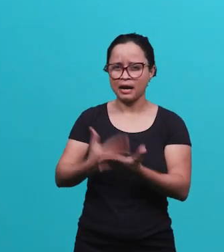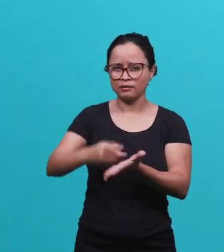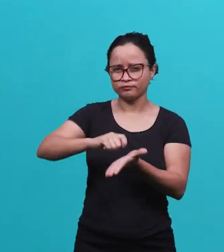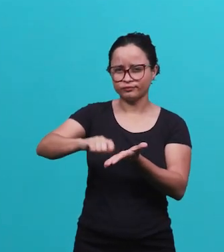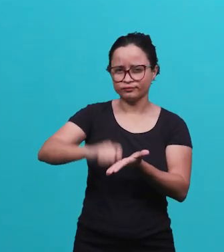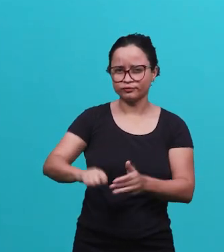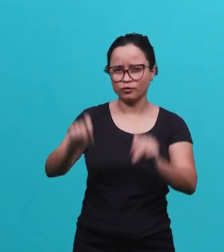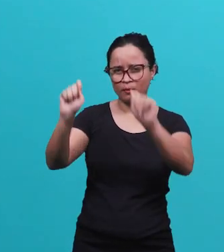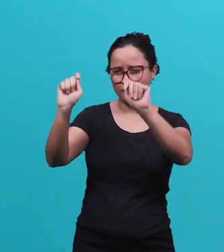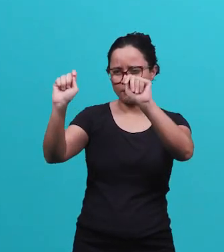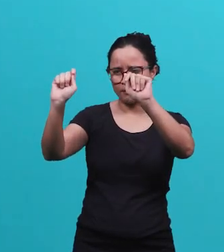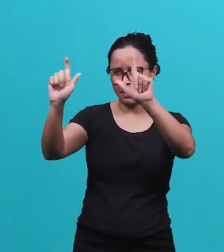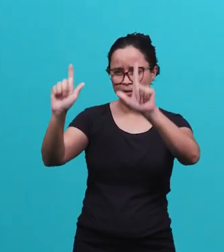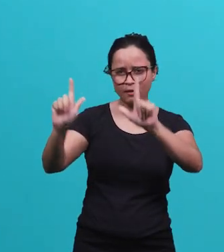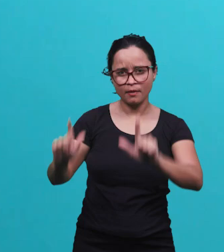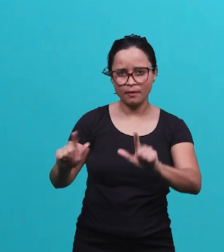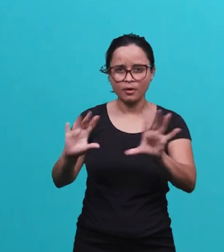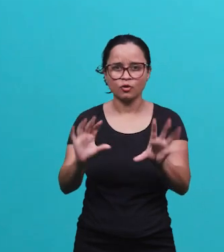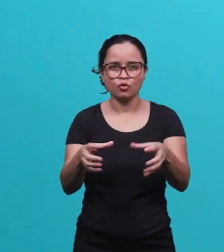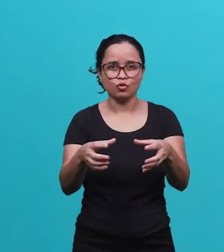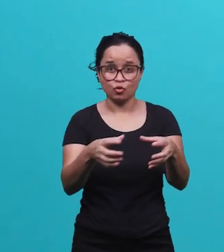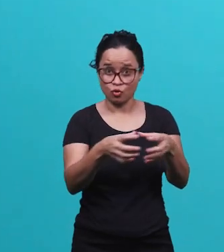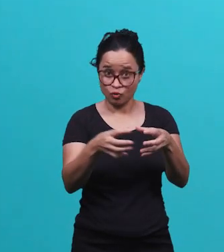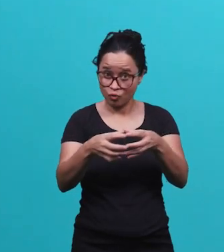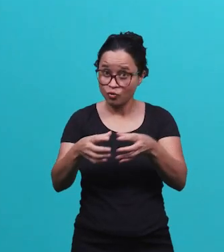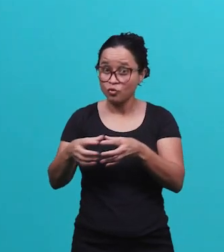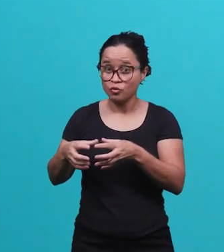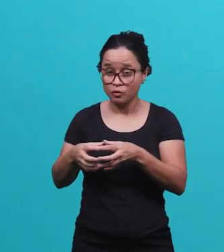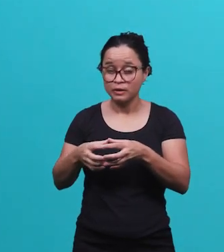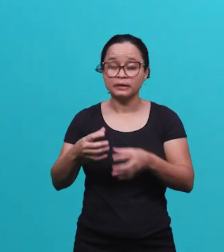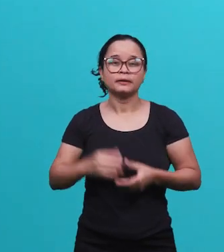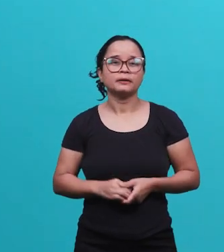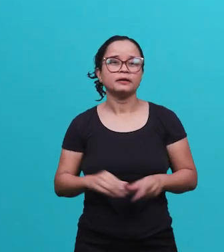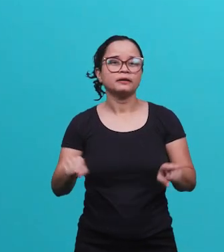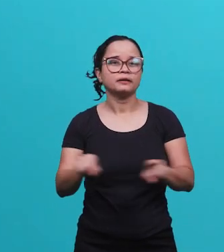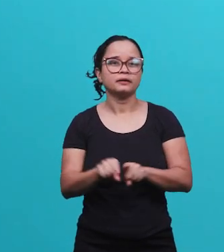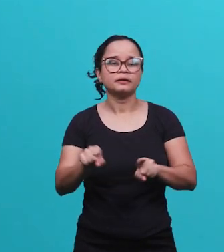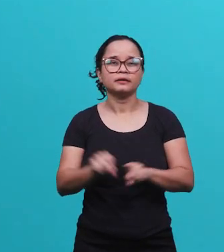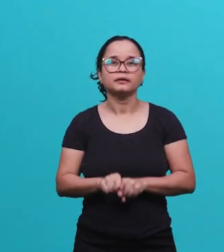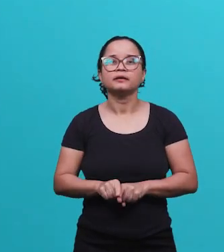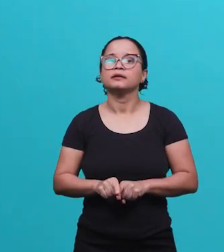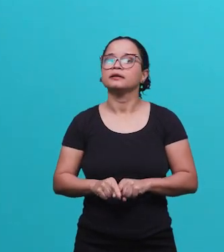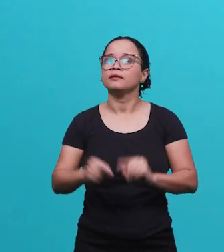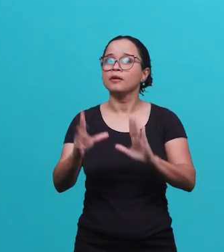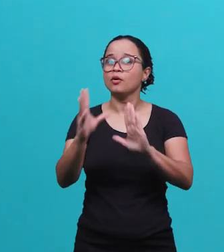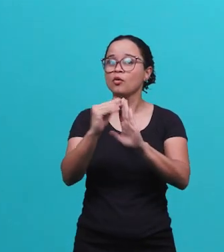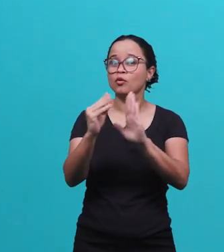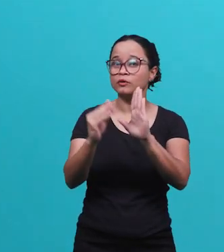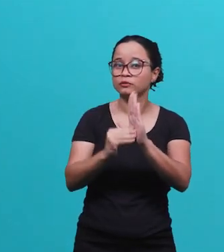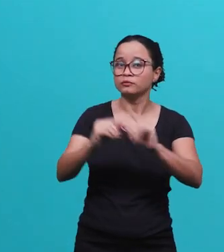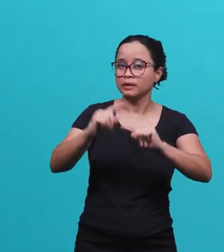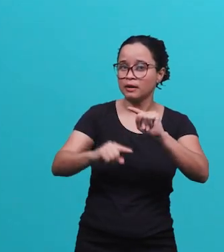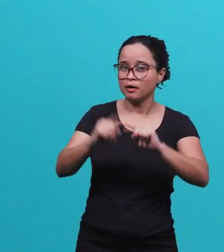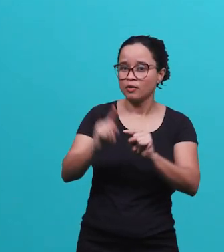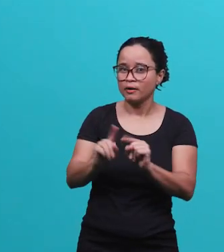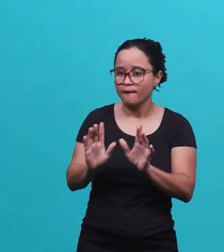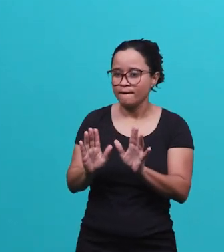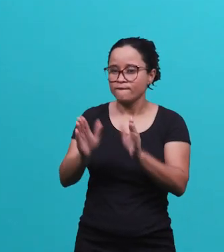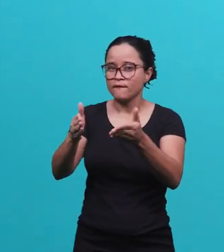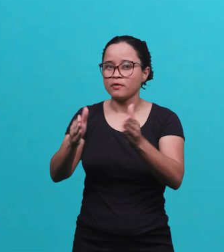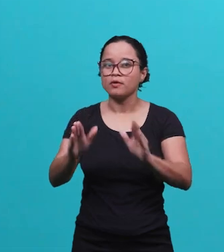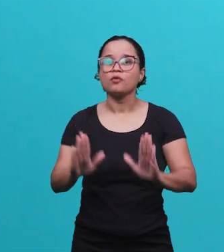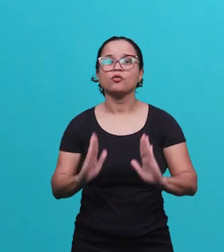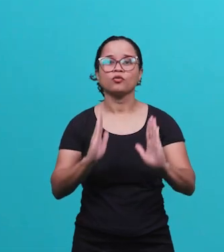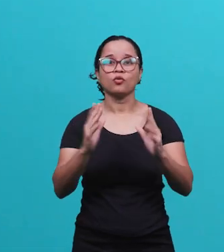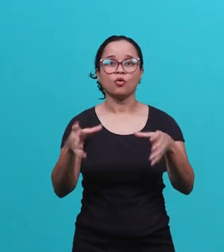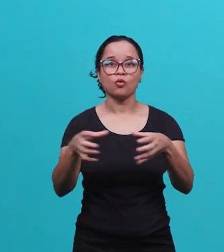os cartazes para as classes e também aquele material flexibilizado para a acessibilidade,